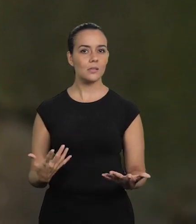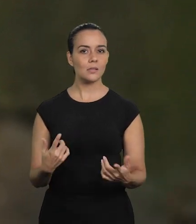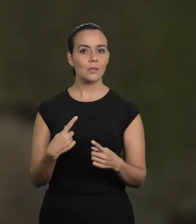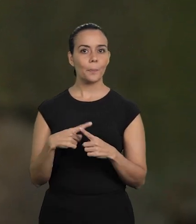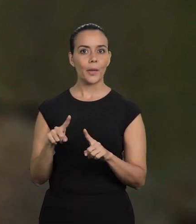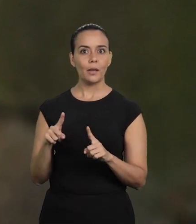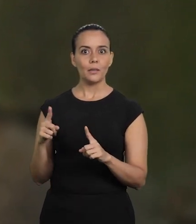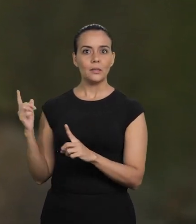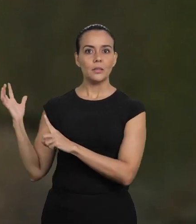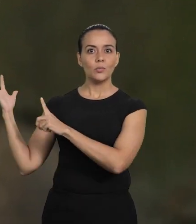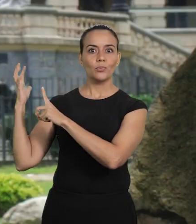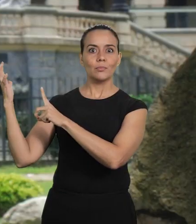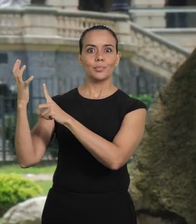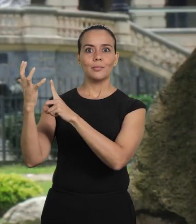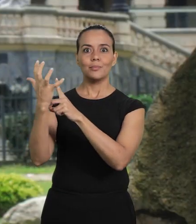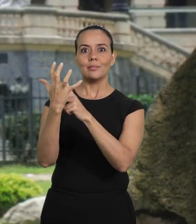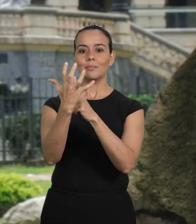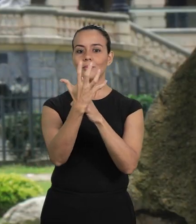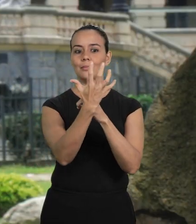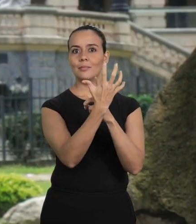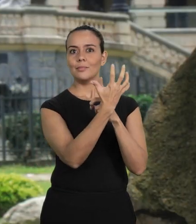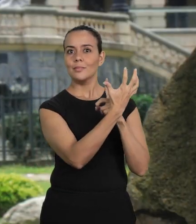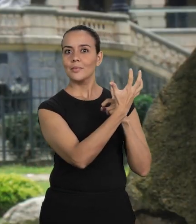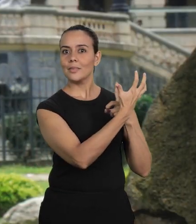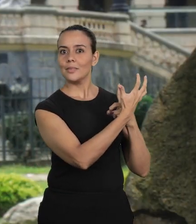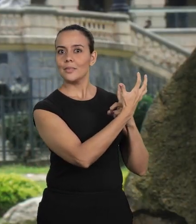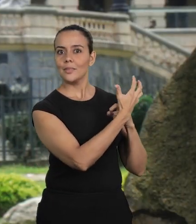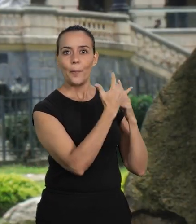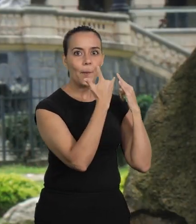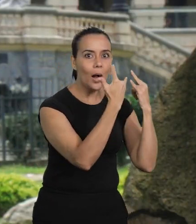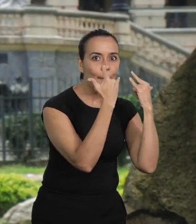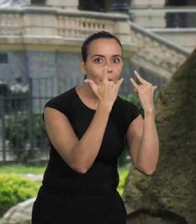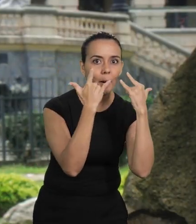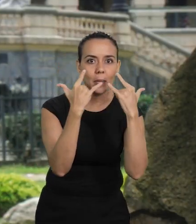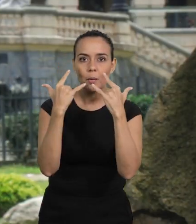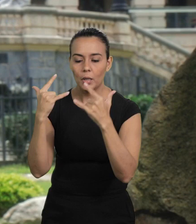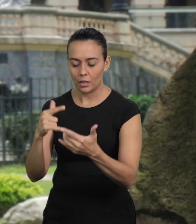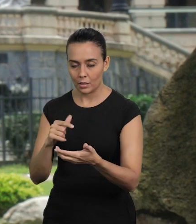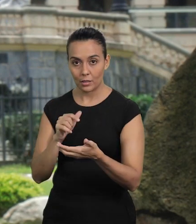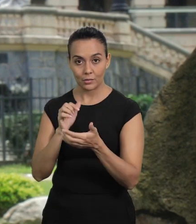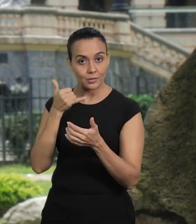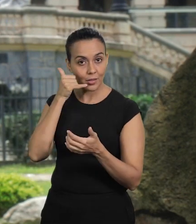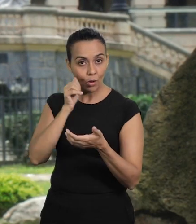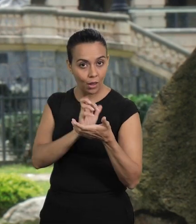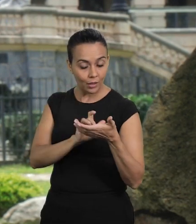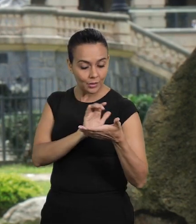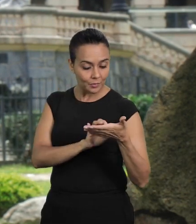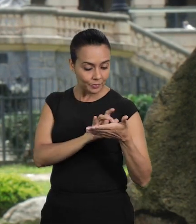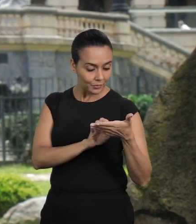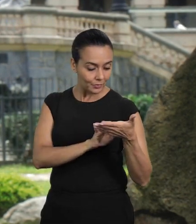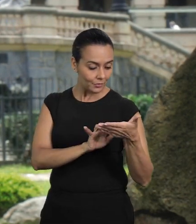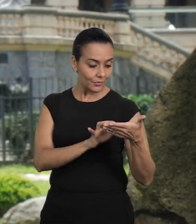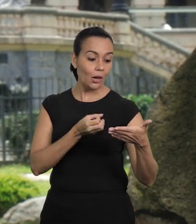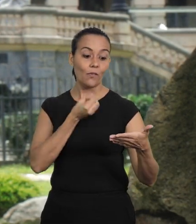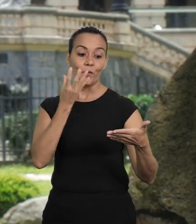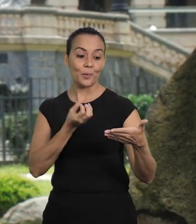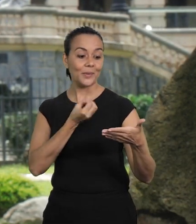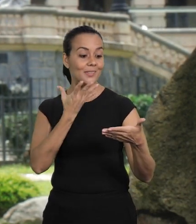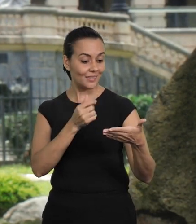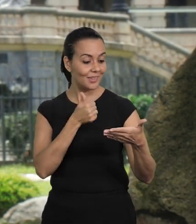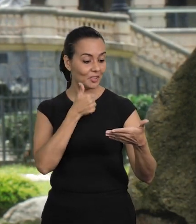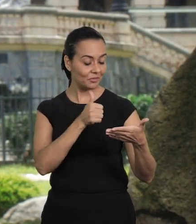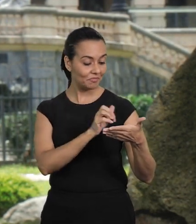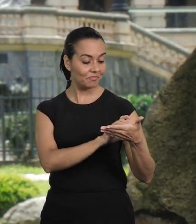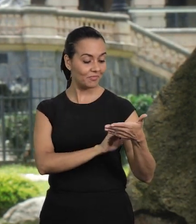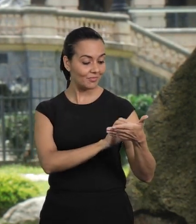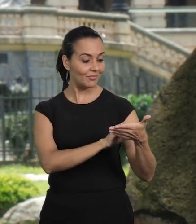estão em todos os lugares, né? Quando a gente olha o celular, né? O tempo inteiro publicidade, quando você vê televisão, o tempo